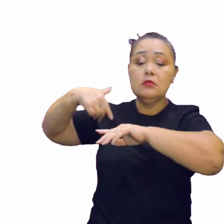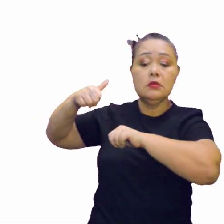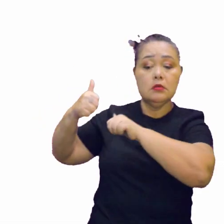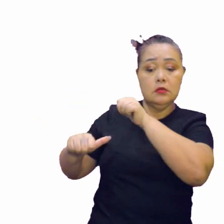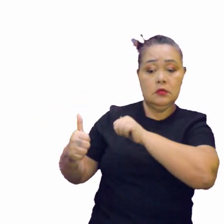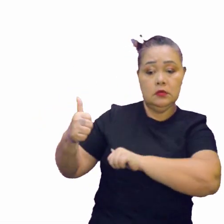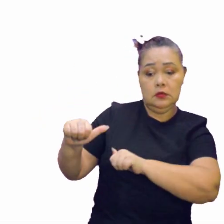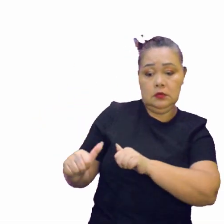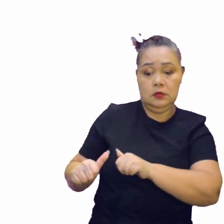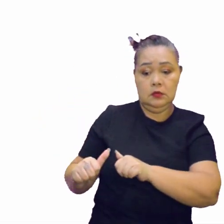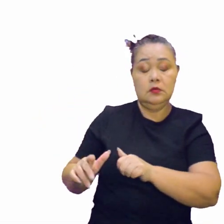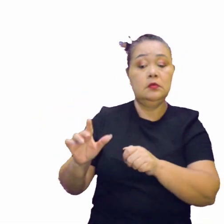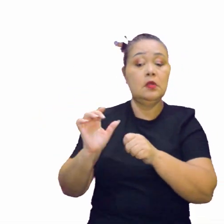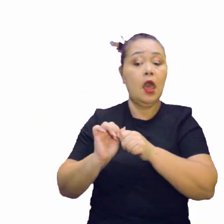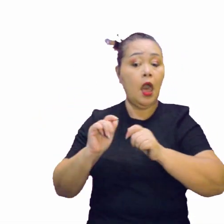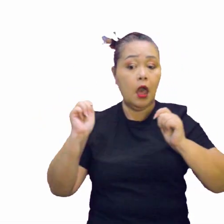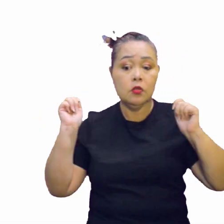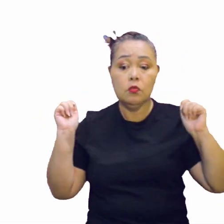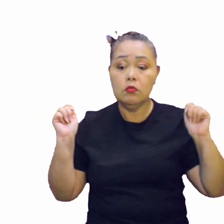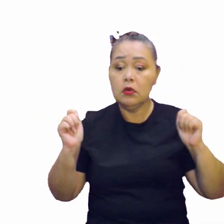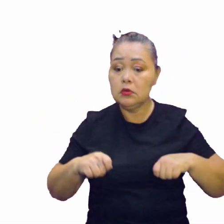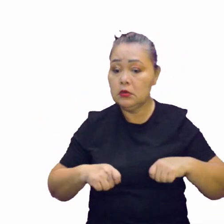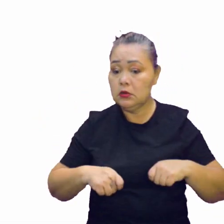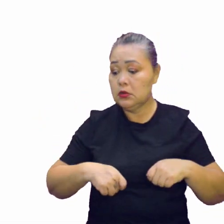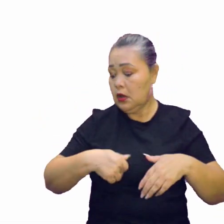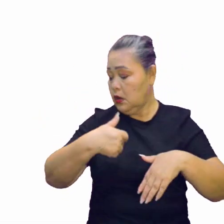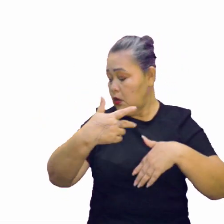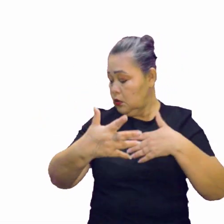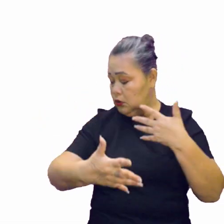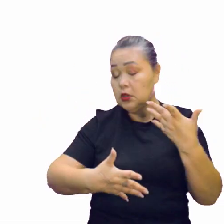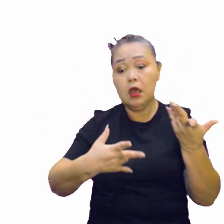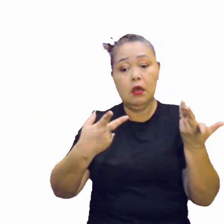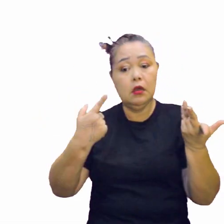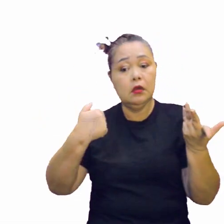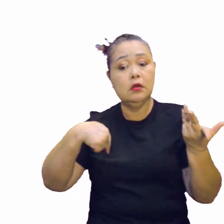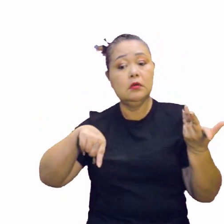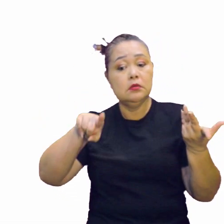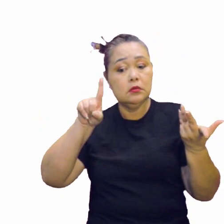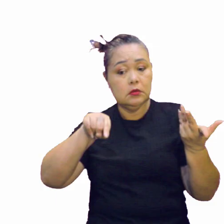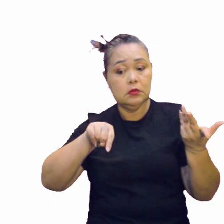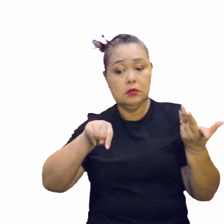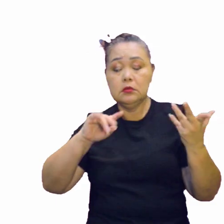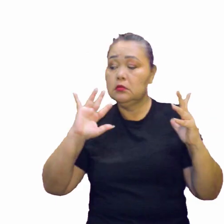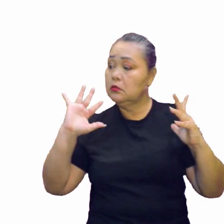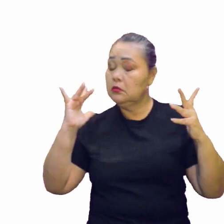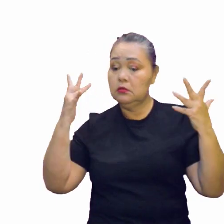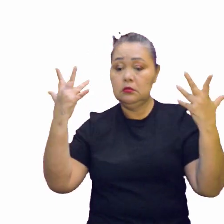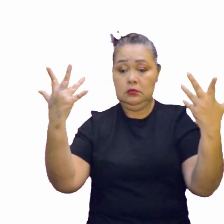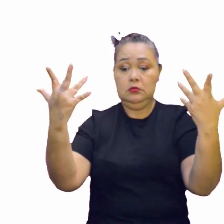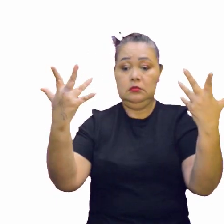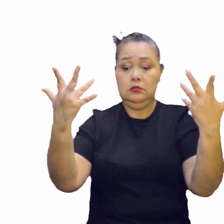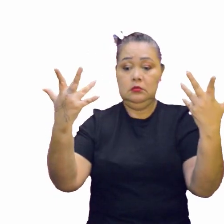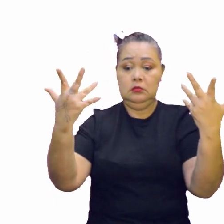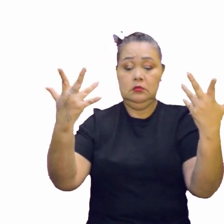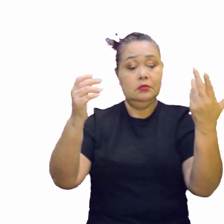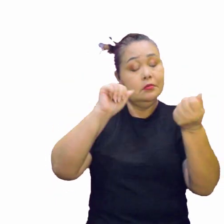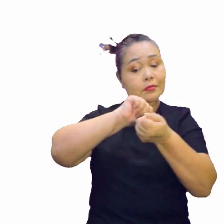levantamento do potencial, até onde suporta esse tipo de